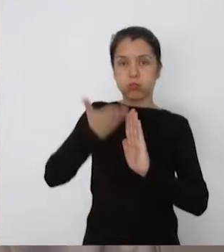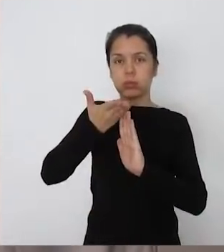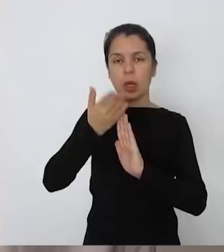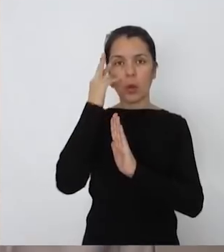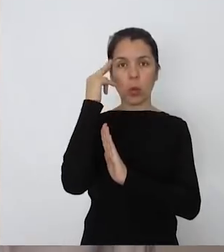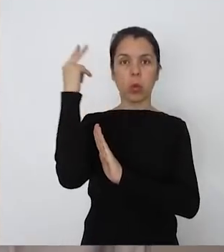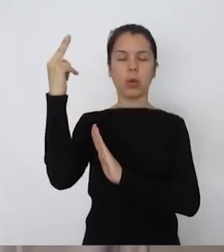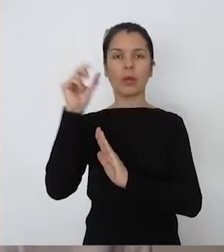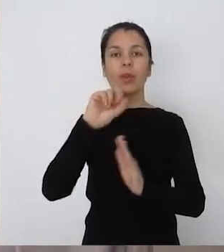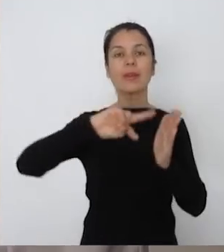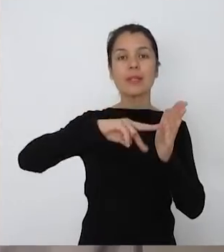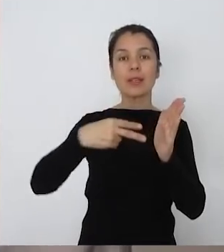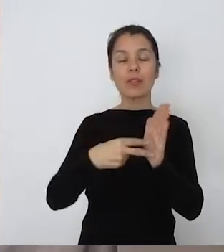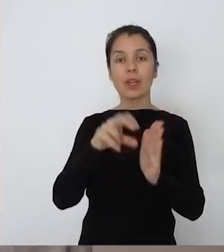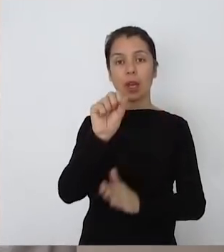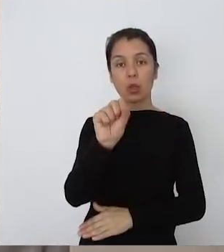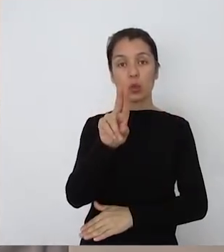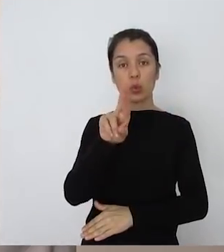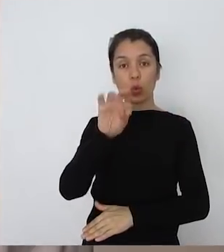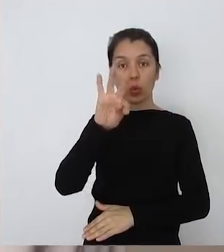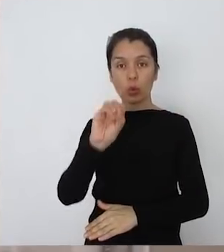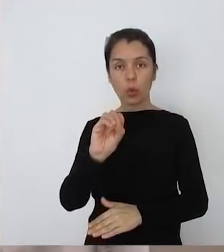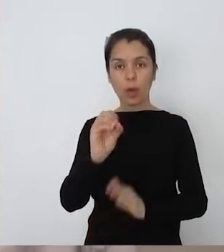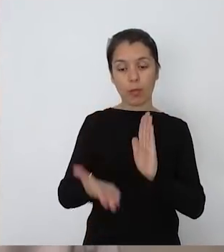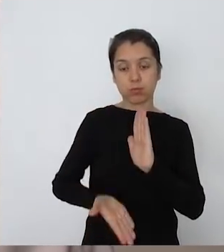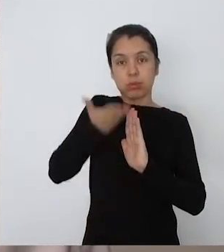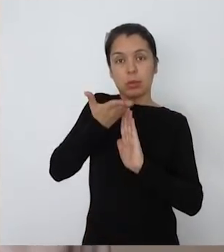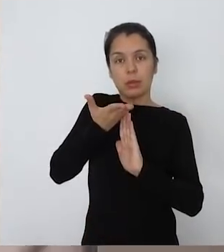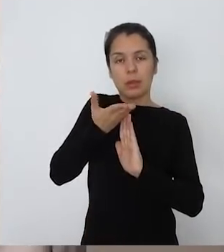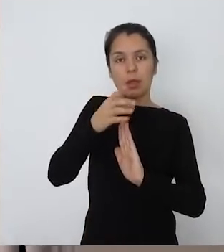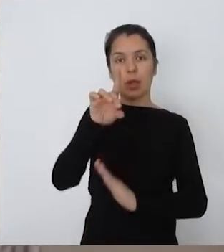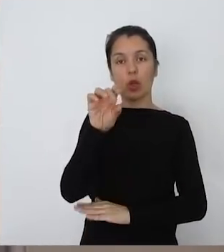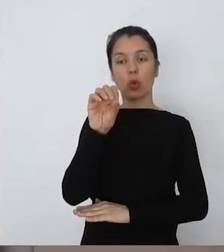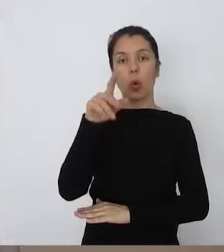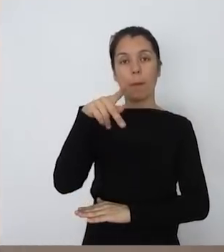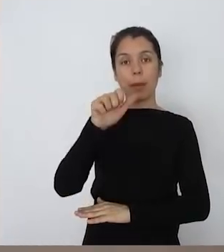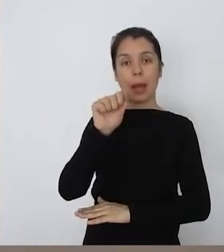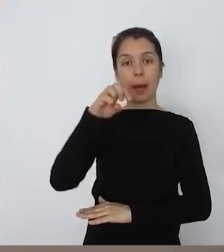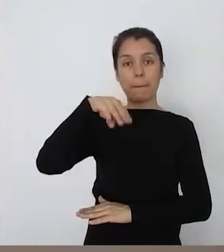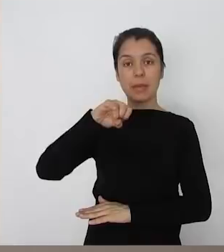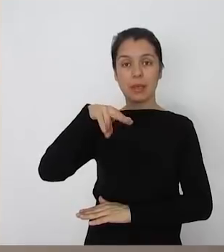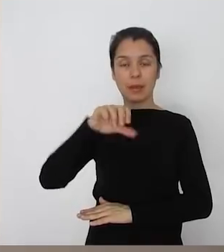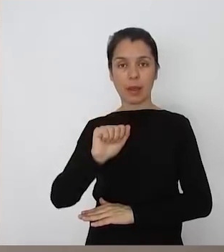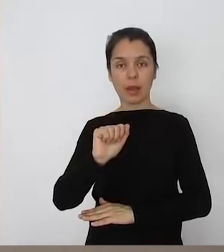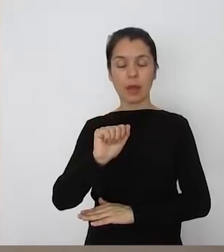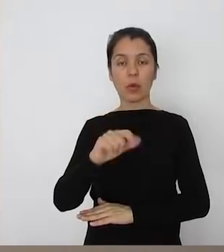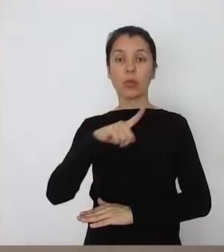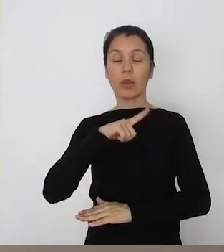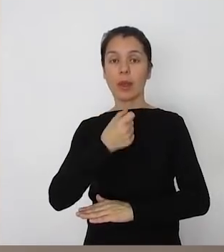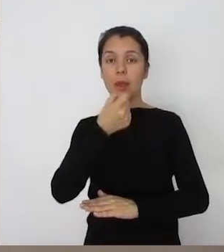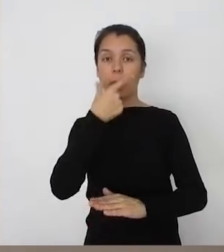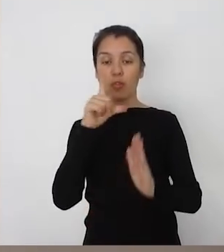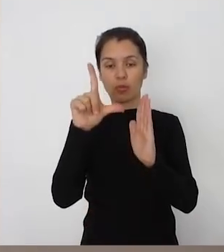a dopamina, a criança tomou uma risperidona, por exemplo, diminuiu a dopamina para ela não surtar, mas se diminuir a dopamina nessa